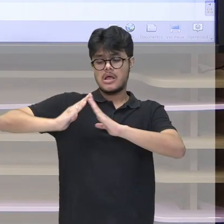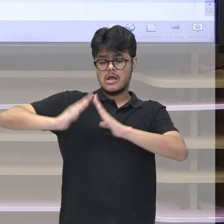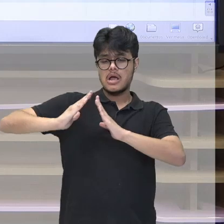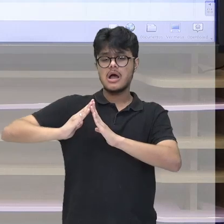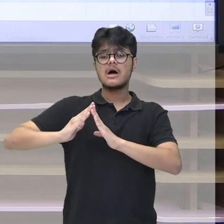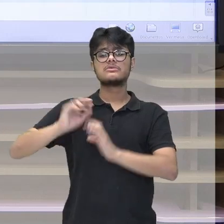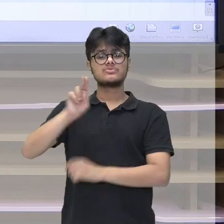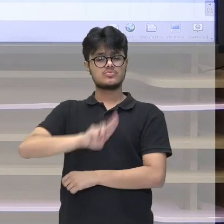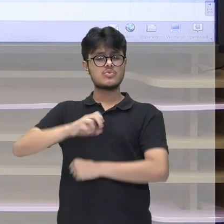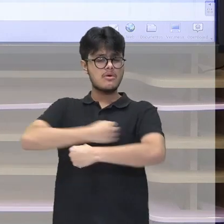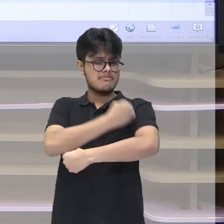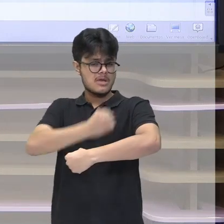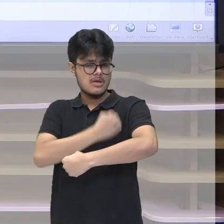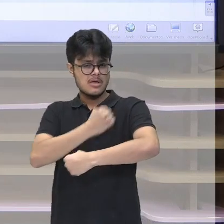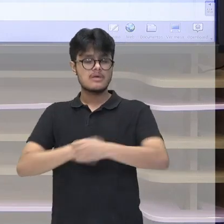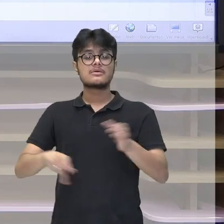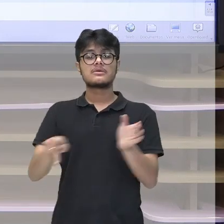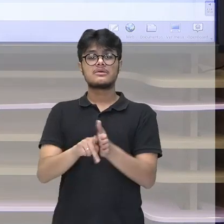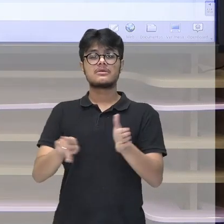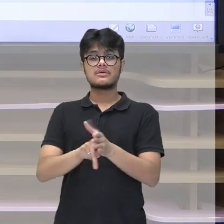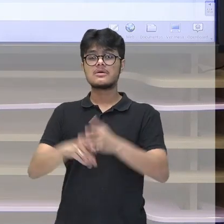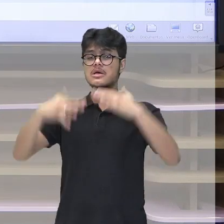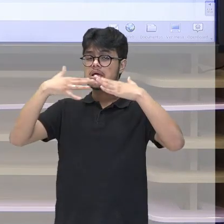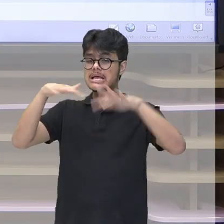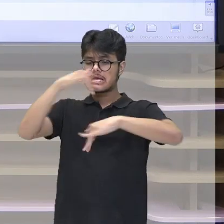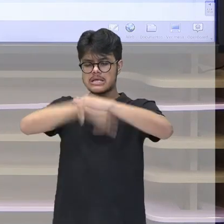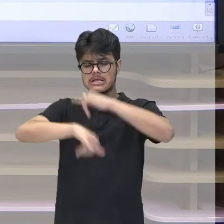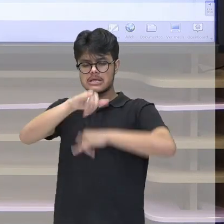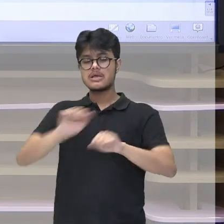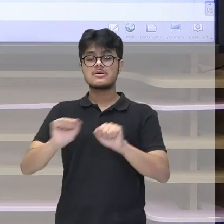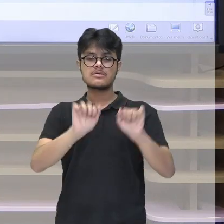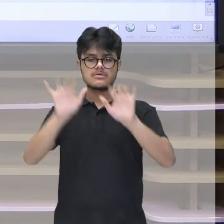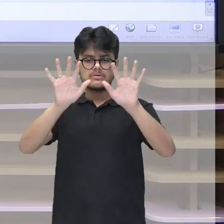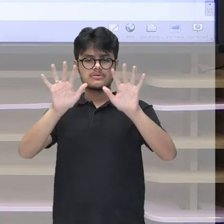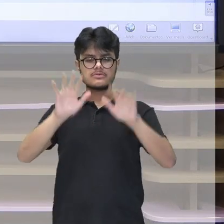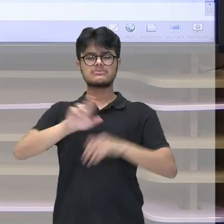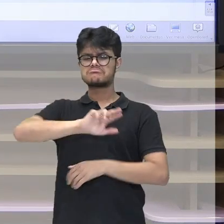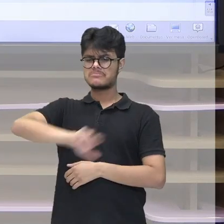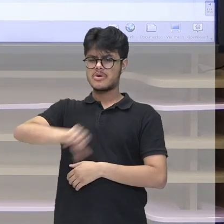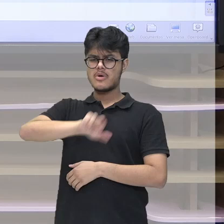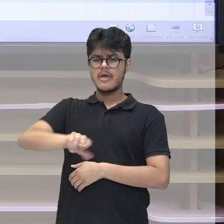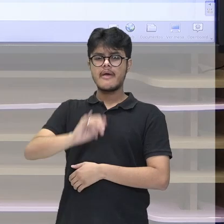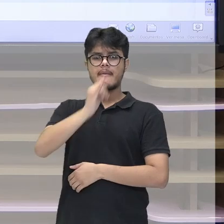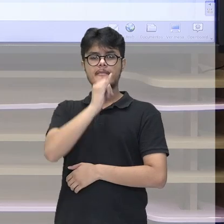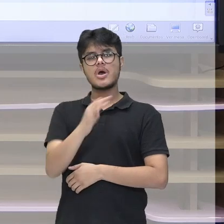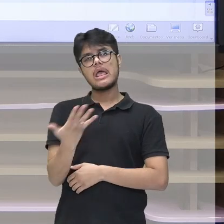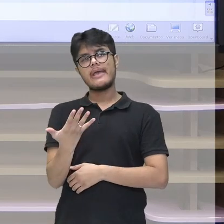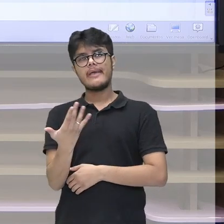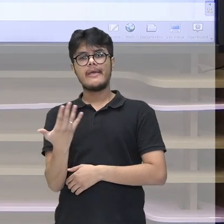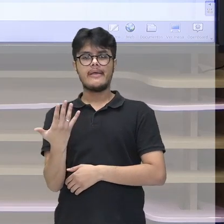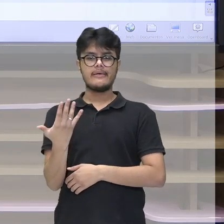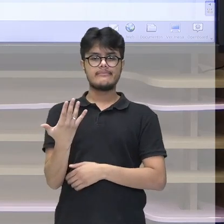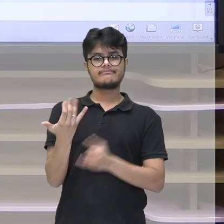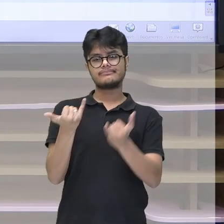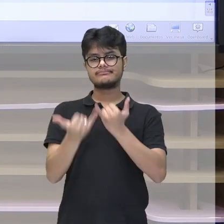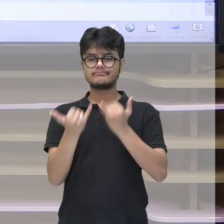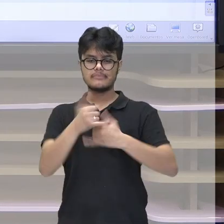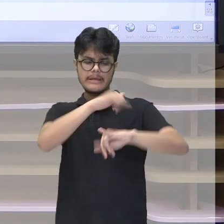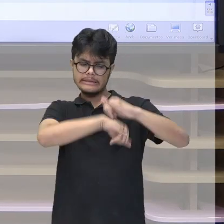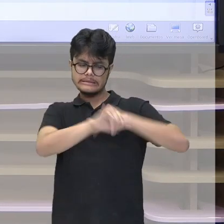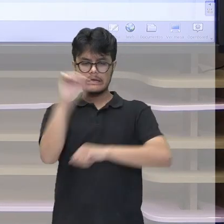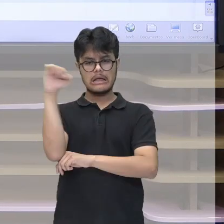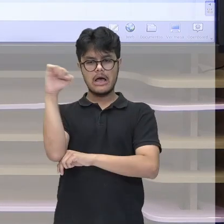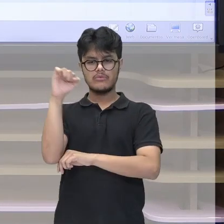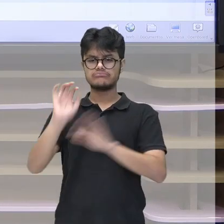essa utilização em grande escala do gás natural, não apenas como combustível de